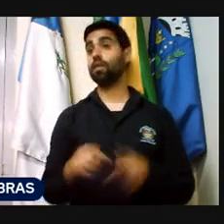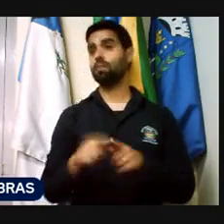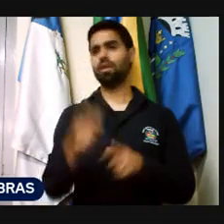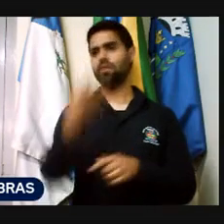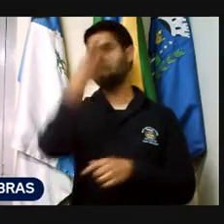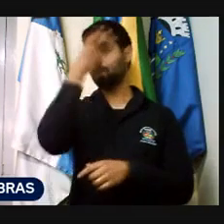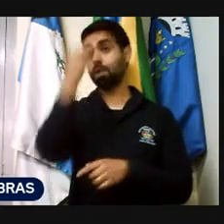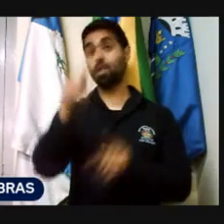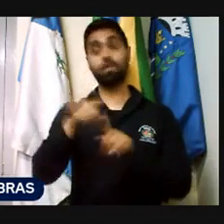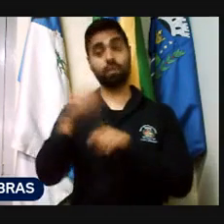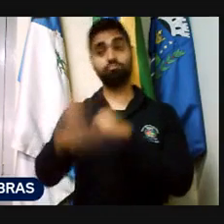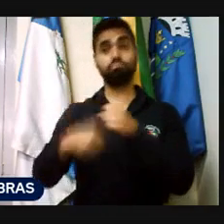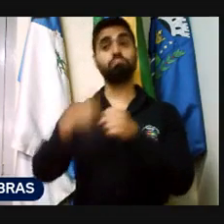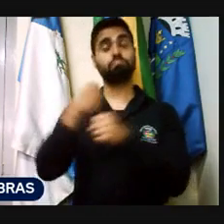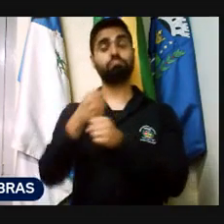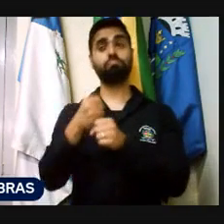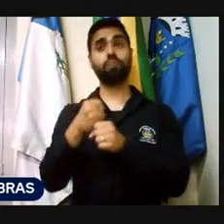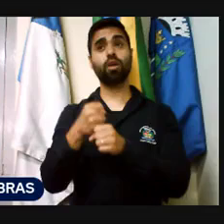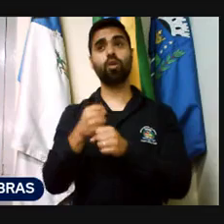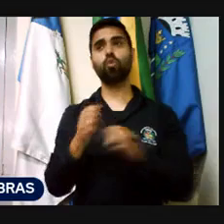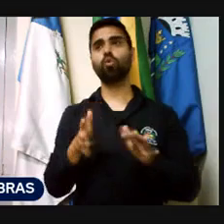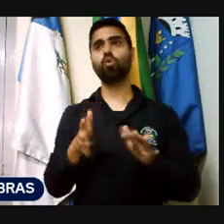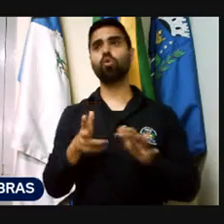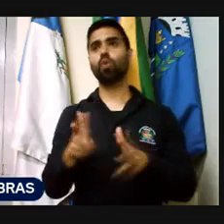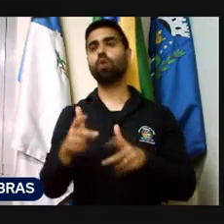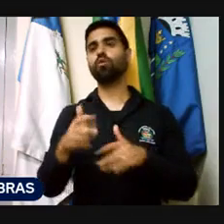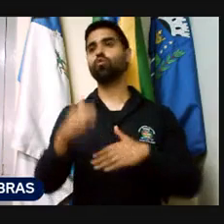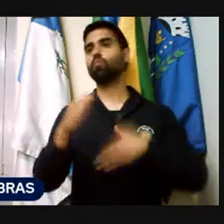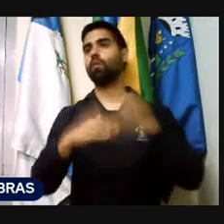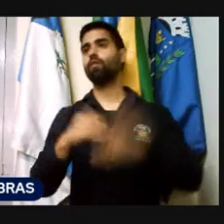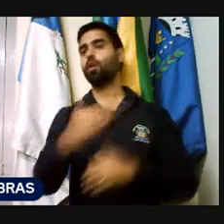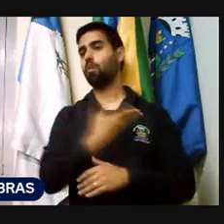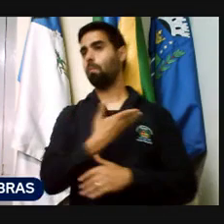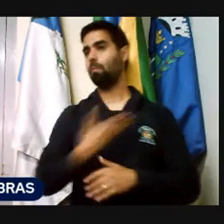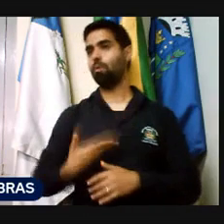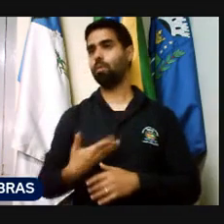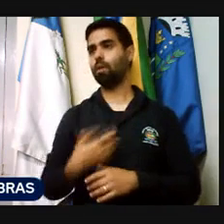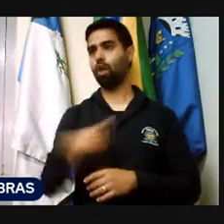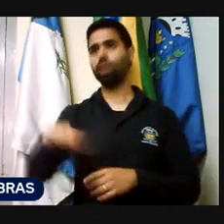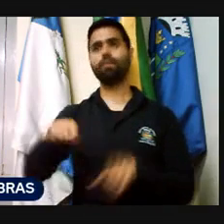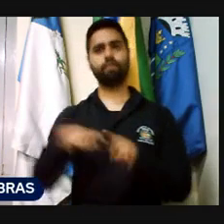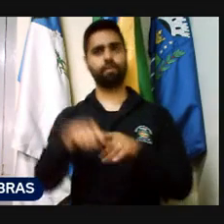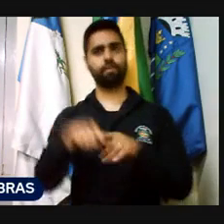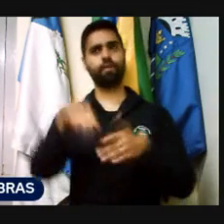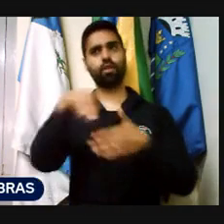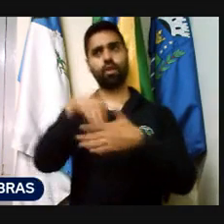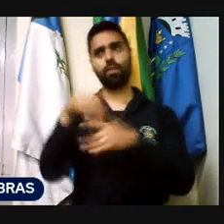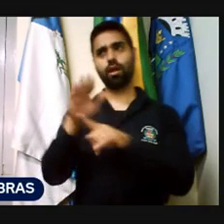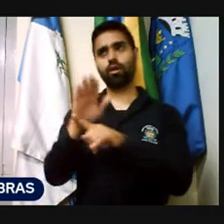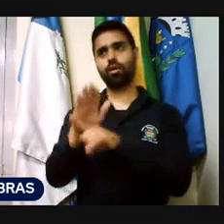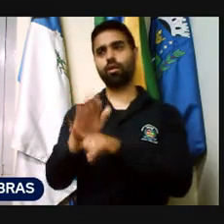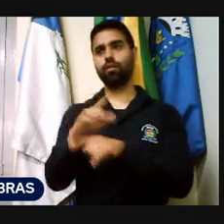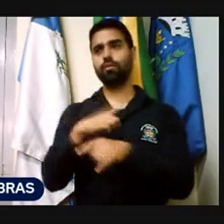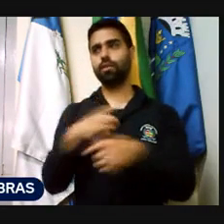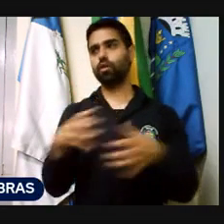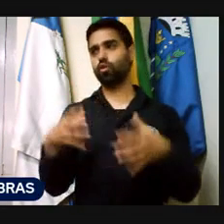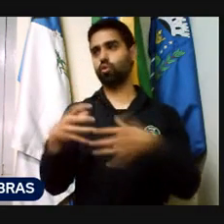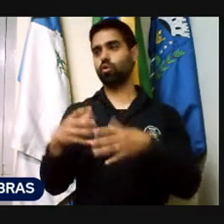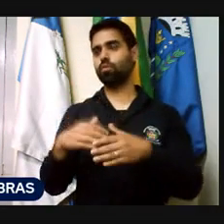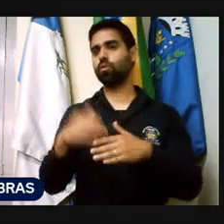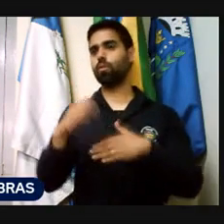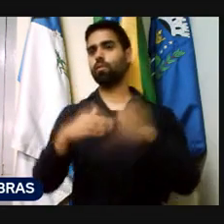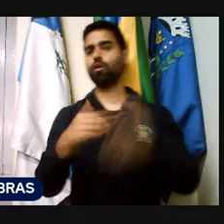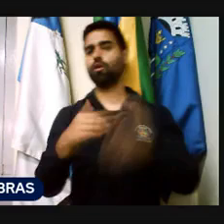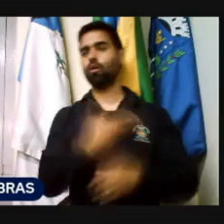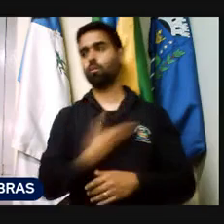no próximo ano todo o funcionalismo público, que a gente vai estar aqui para votar e colaborar com a classe do funcionário público,